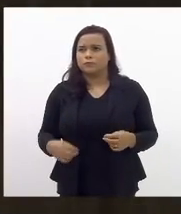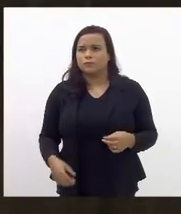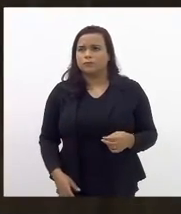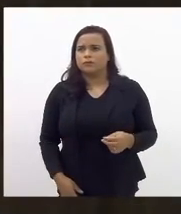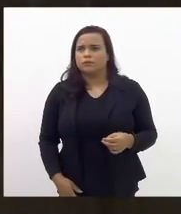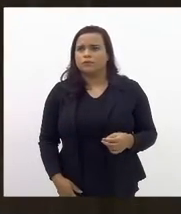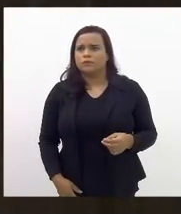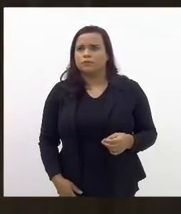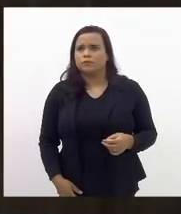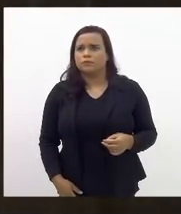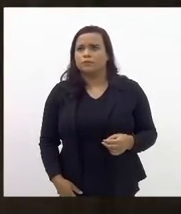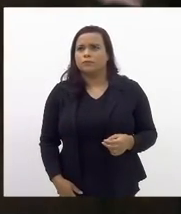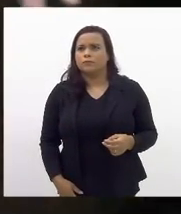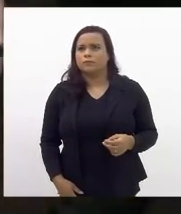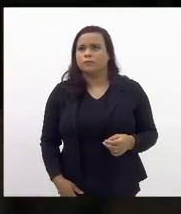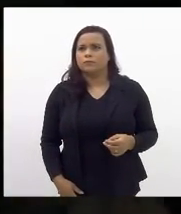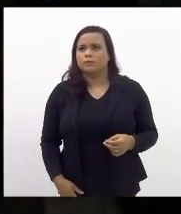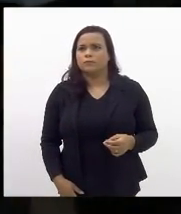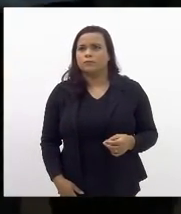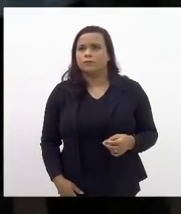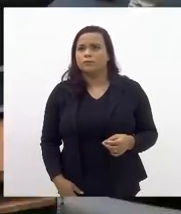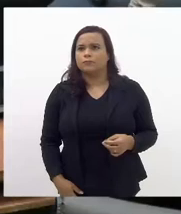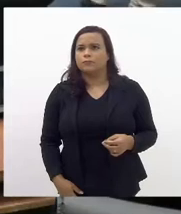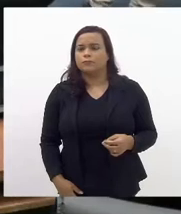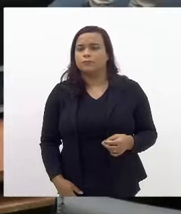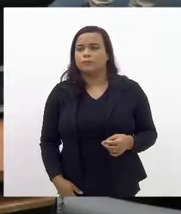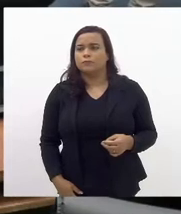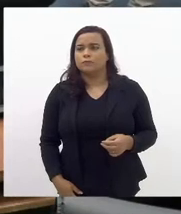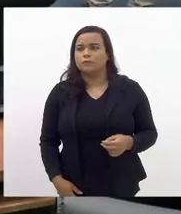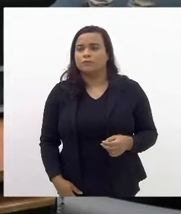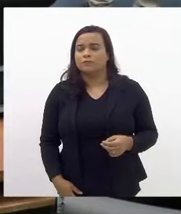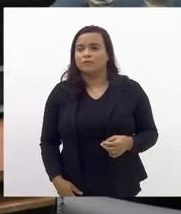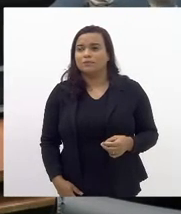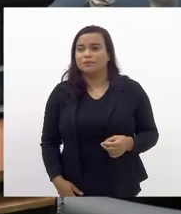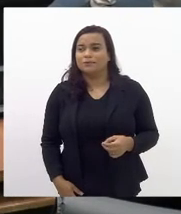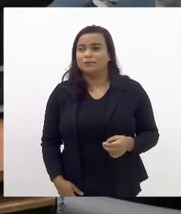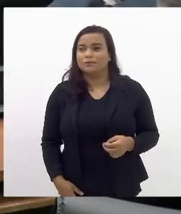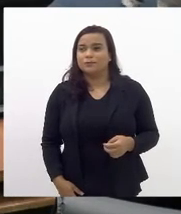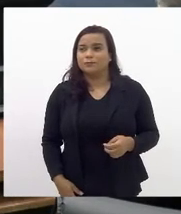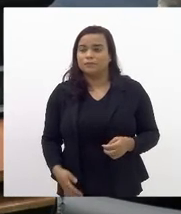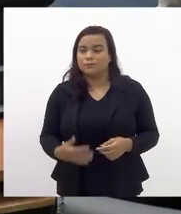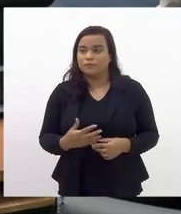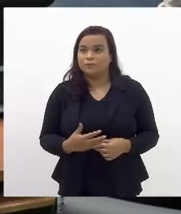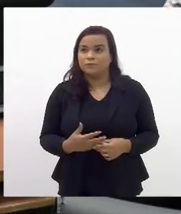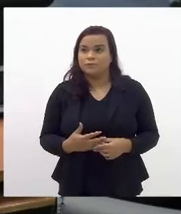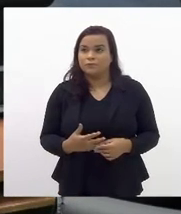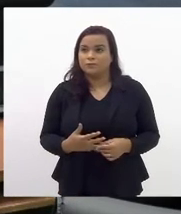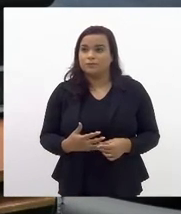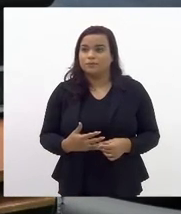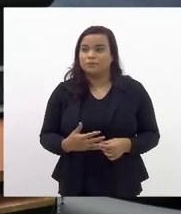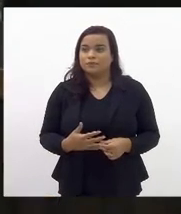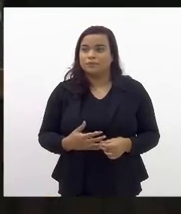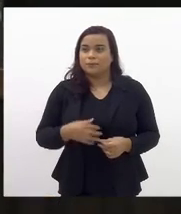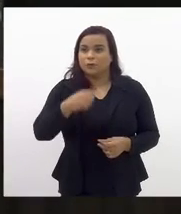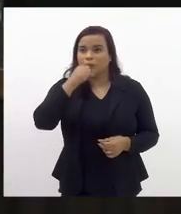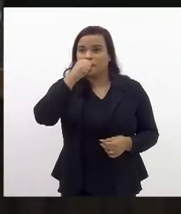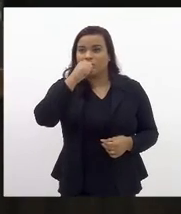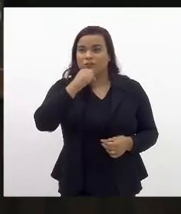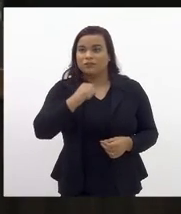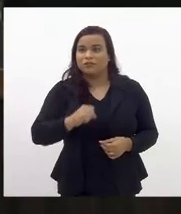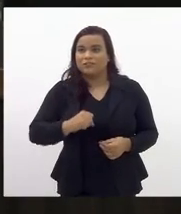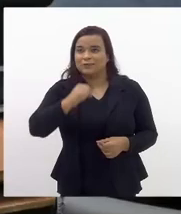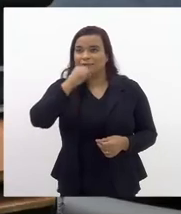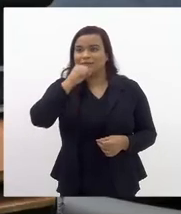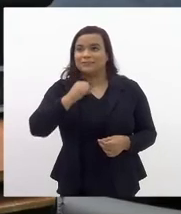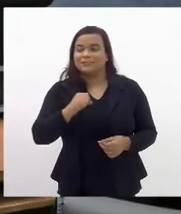Prendeu? Ah, O microfone para pessoas projeto,